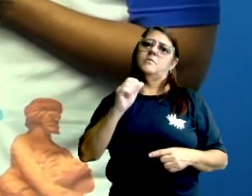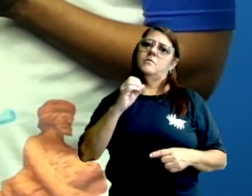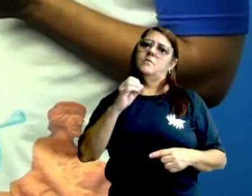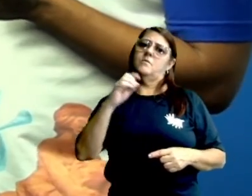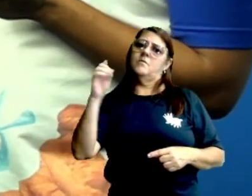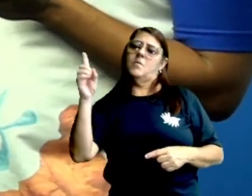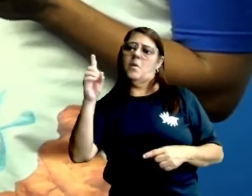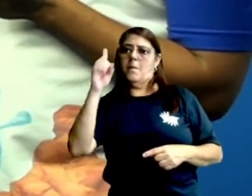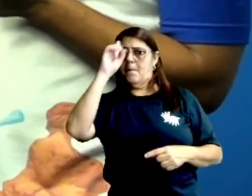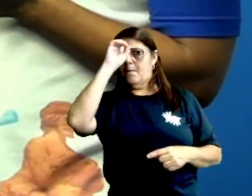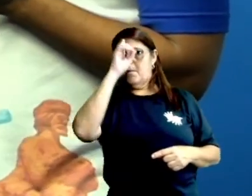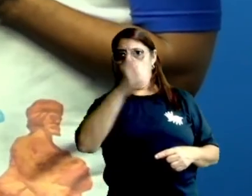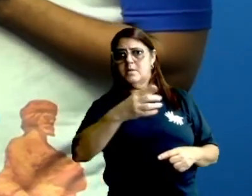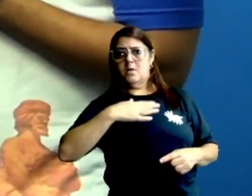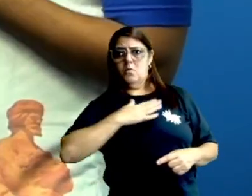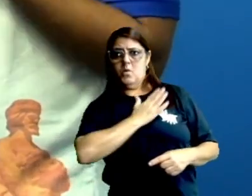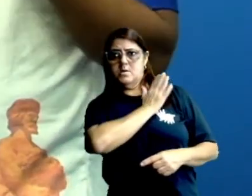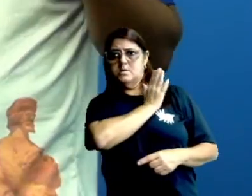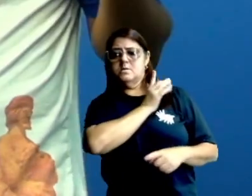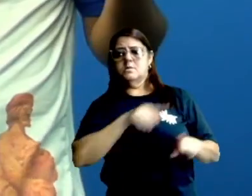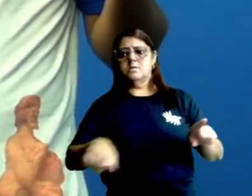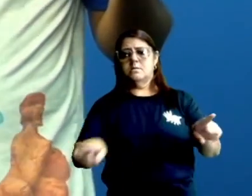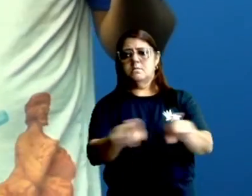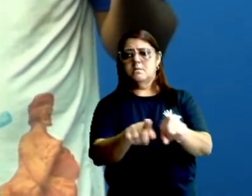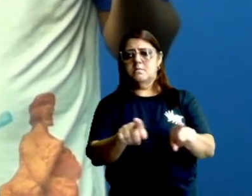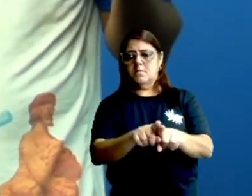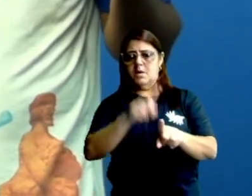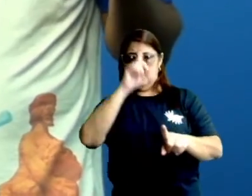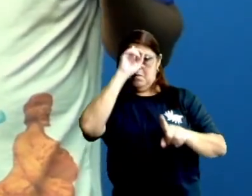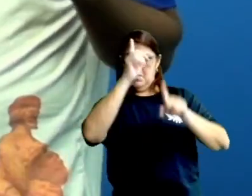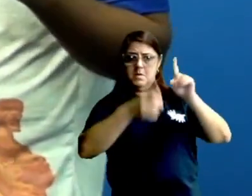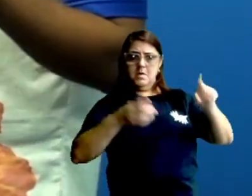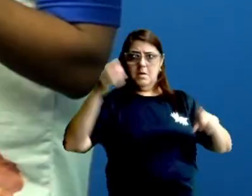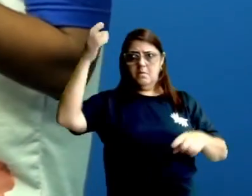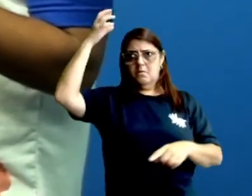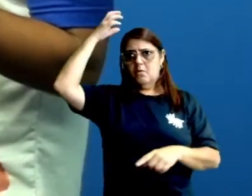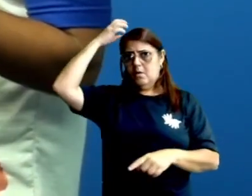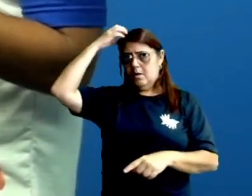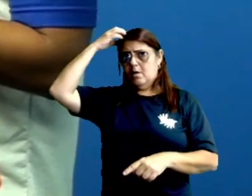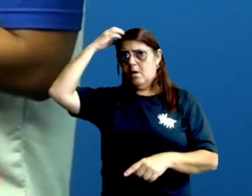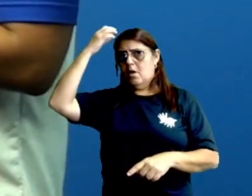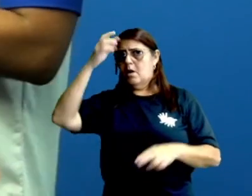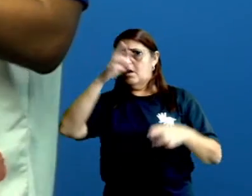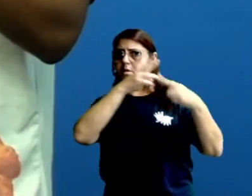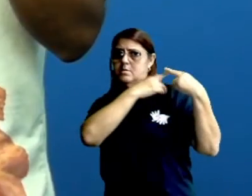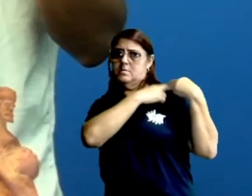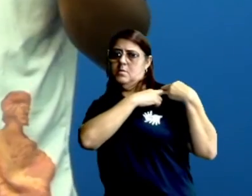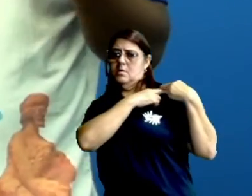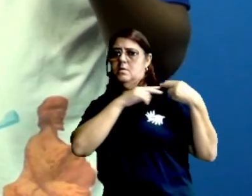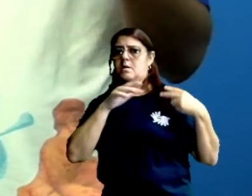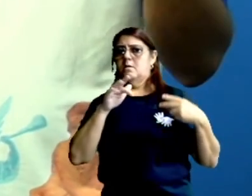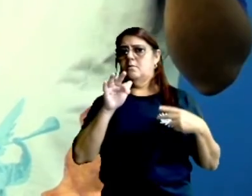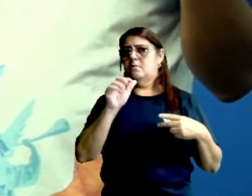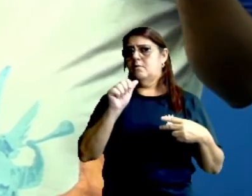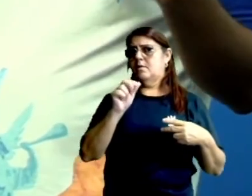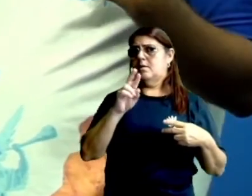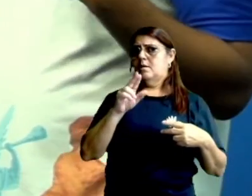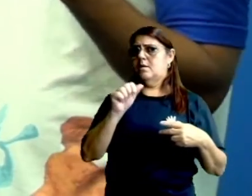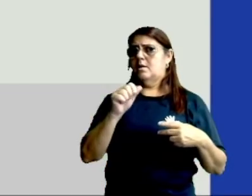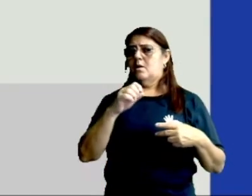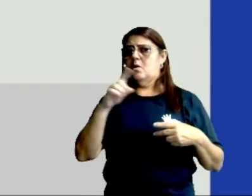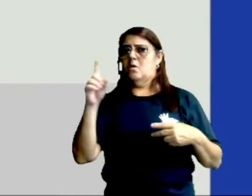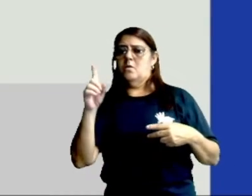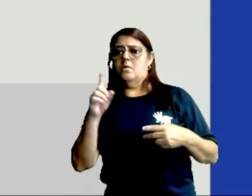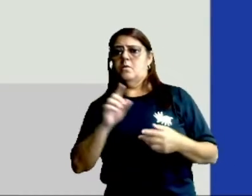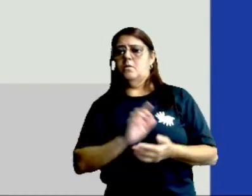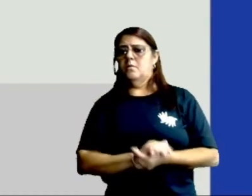ele também comandava o Exército e administrava todo o reino e será a função dele né ter auxiliado como eu tava